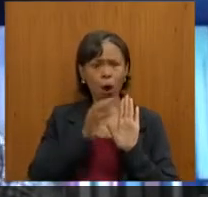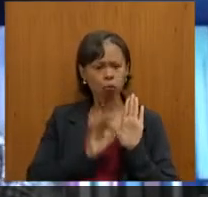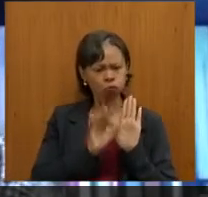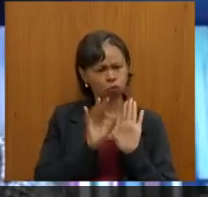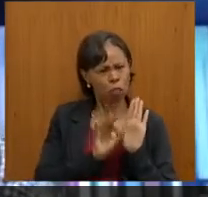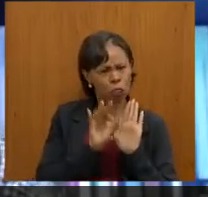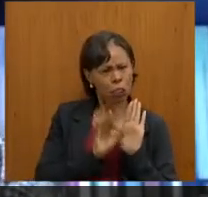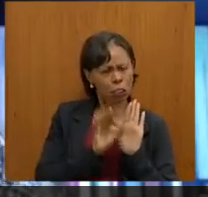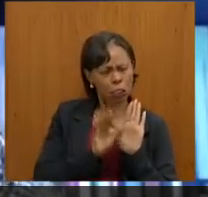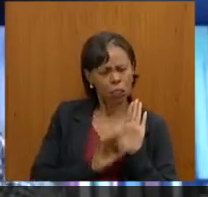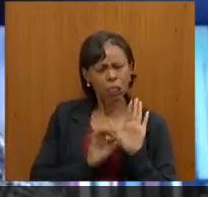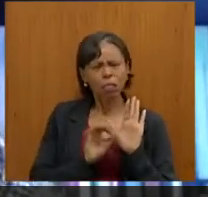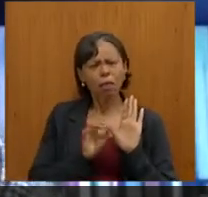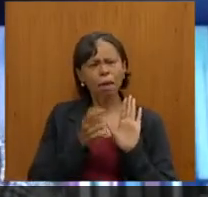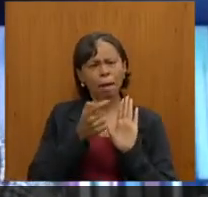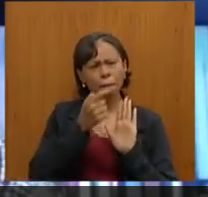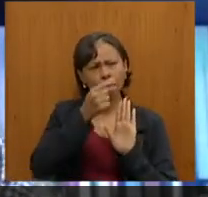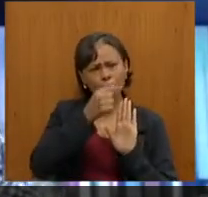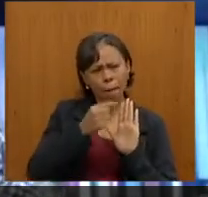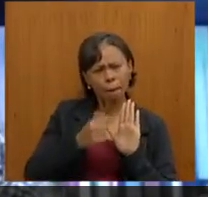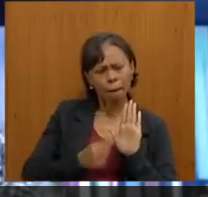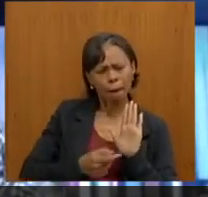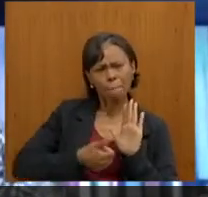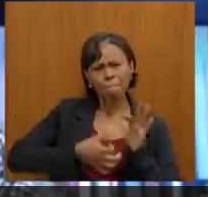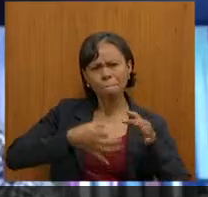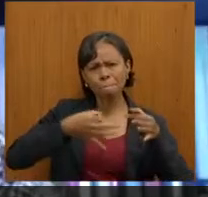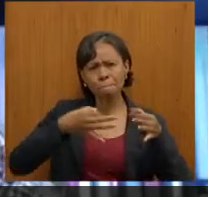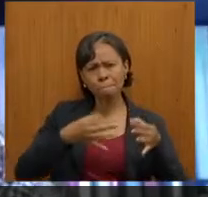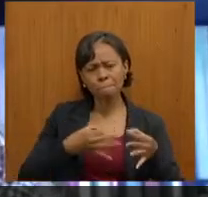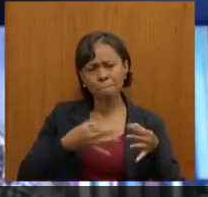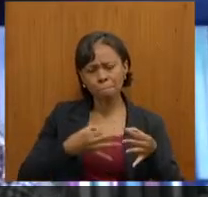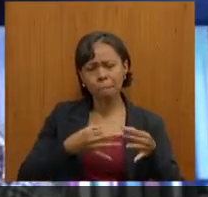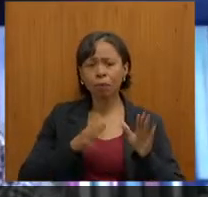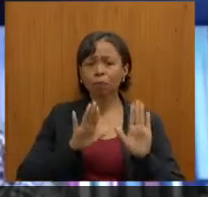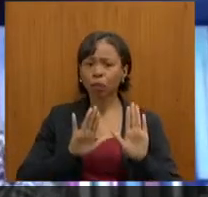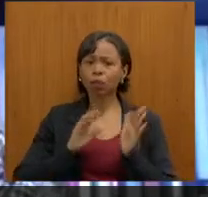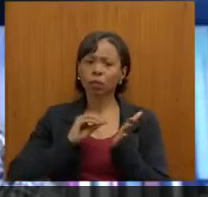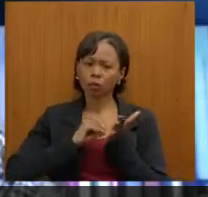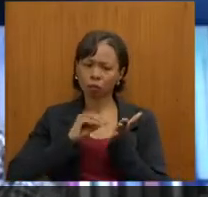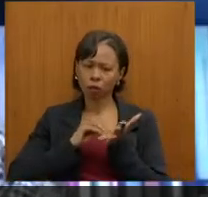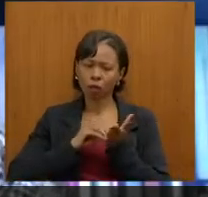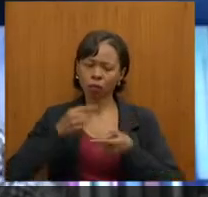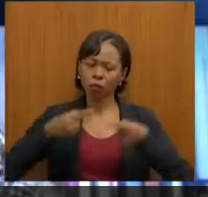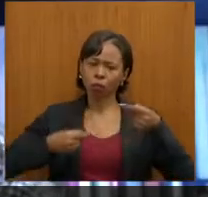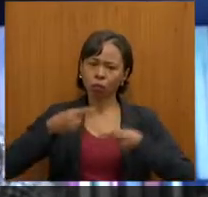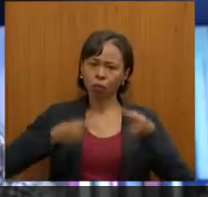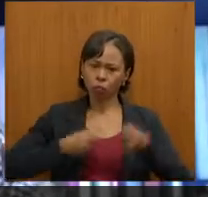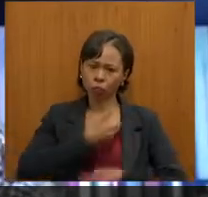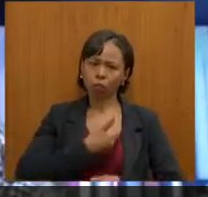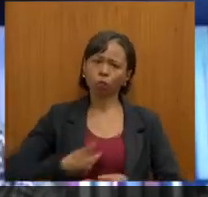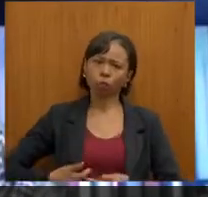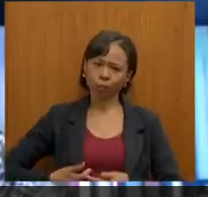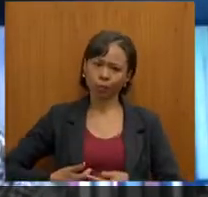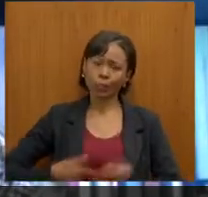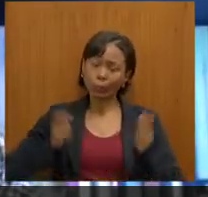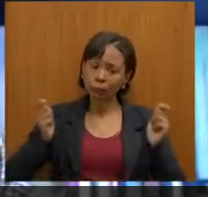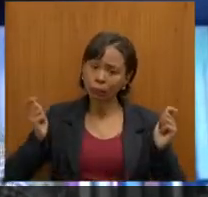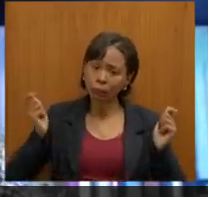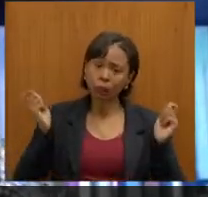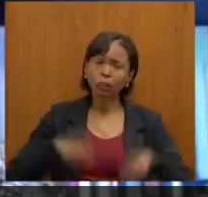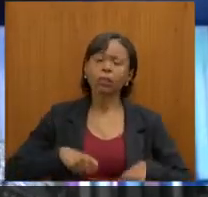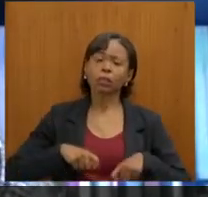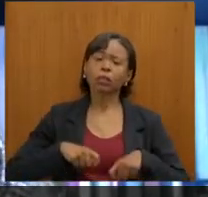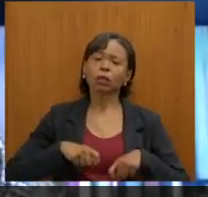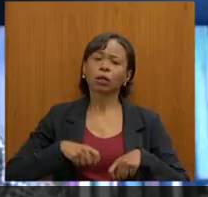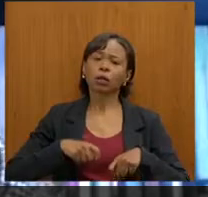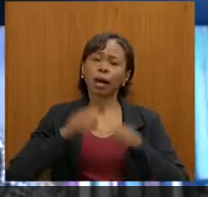elaborada pensou em todos os aspectos mas ainda falta políticas públicas para esse ativar aquilo